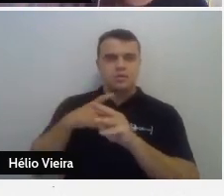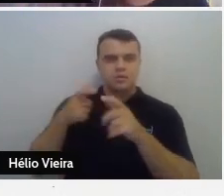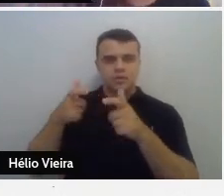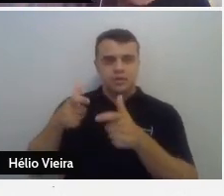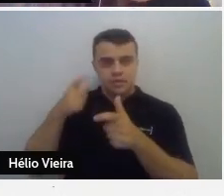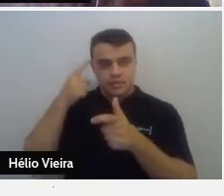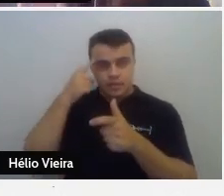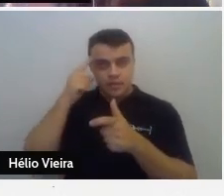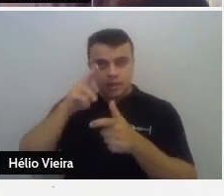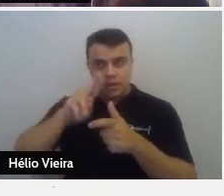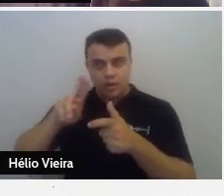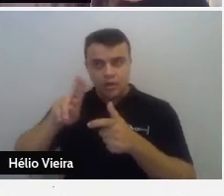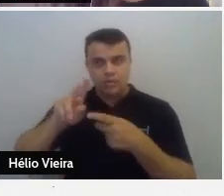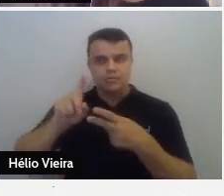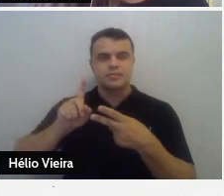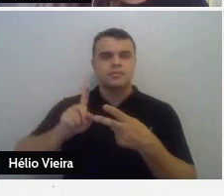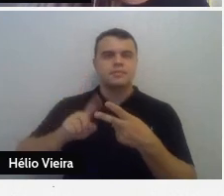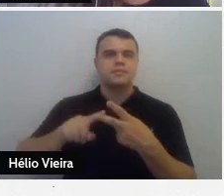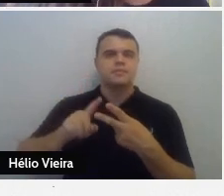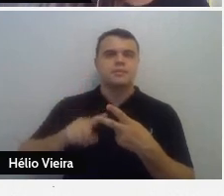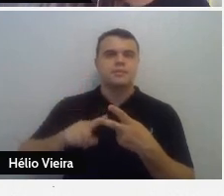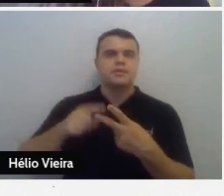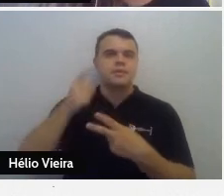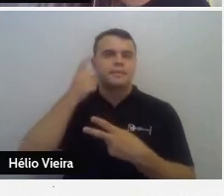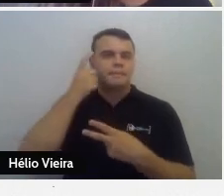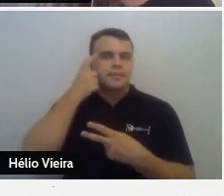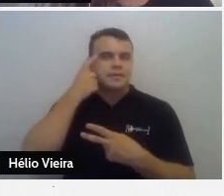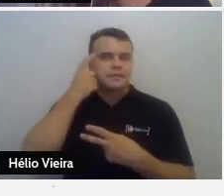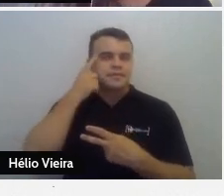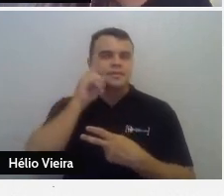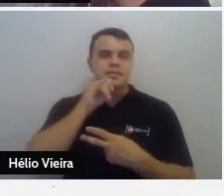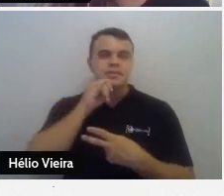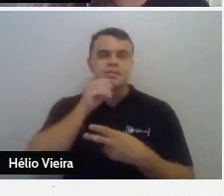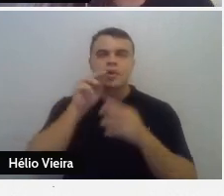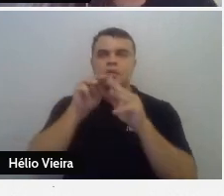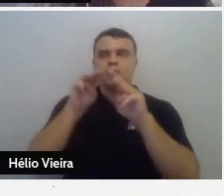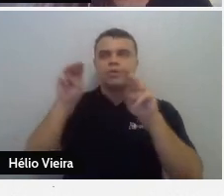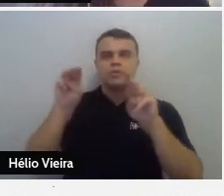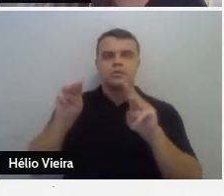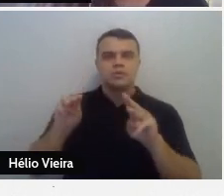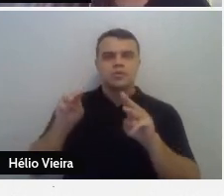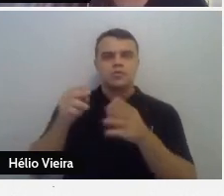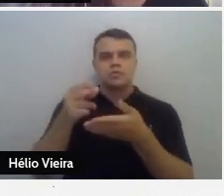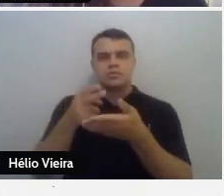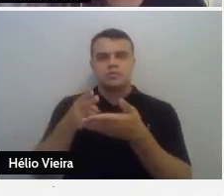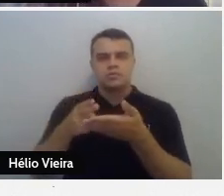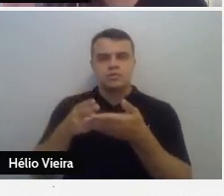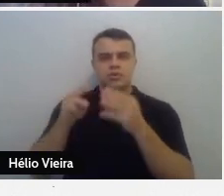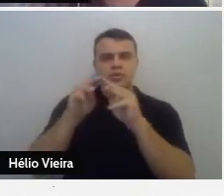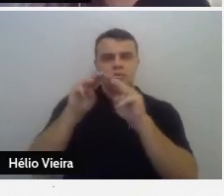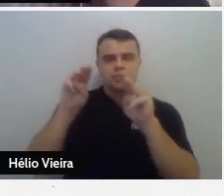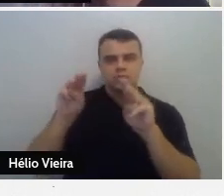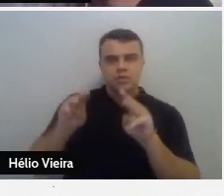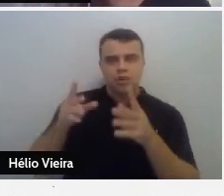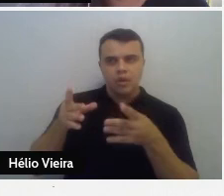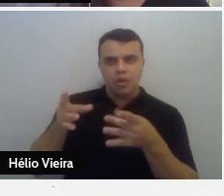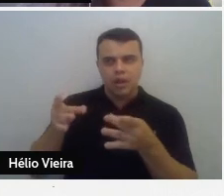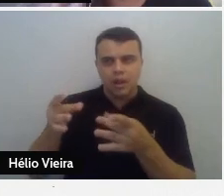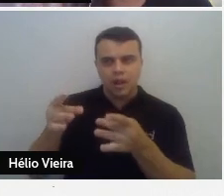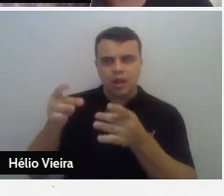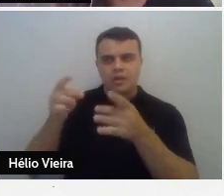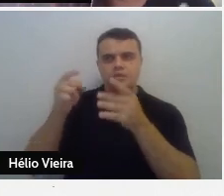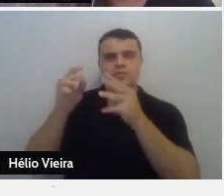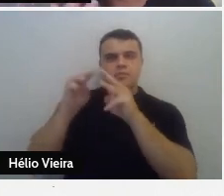pensando no nome, pensando, né, por exemplo, um museu de desenho, um museu de colagem, um museu de